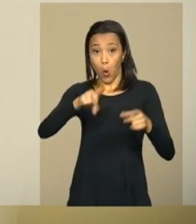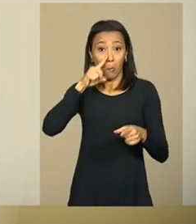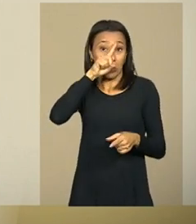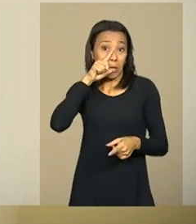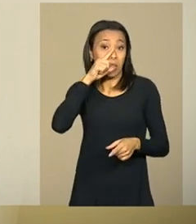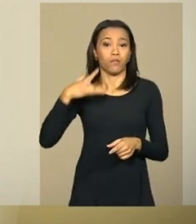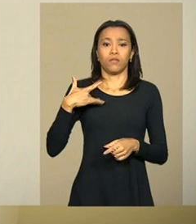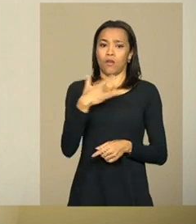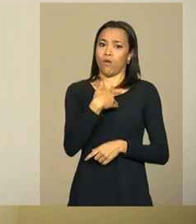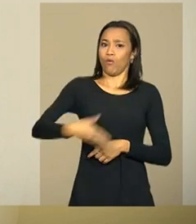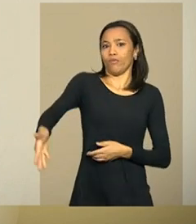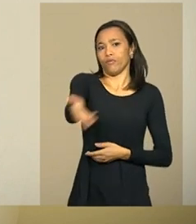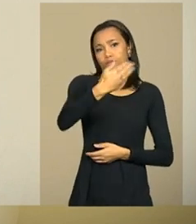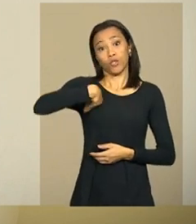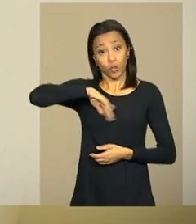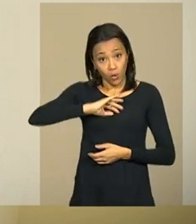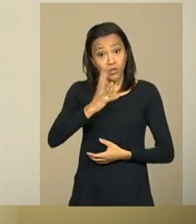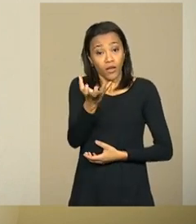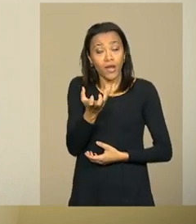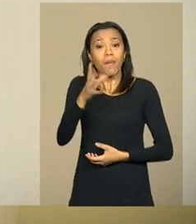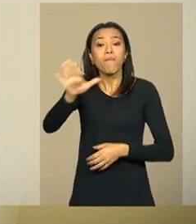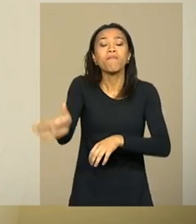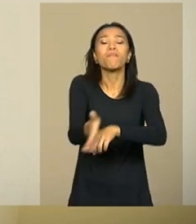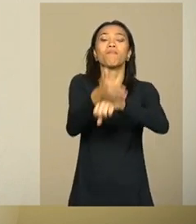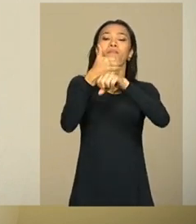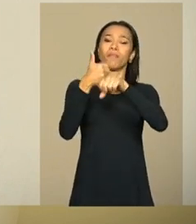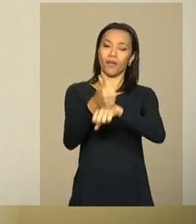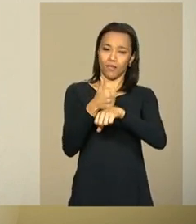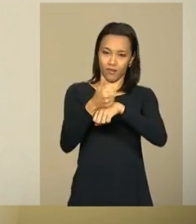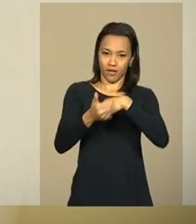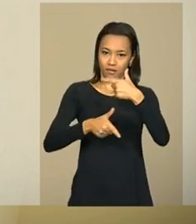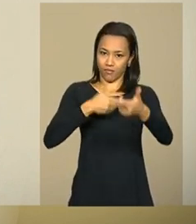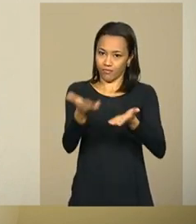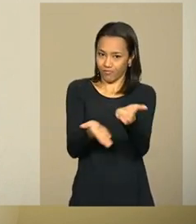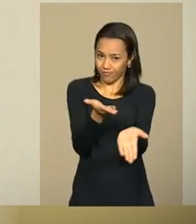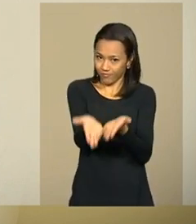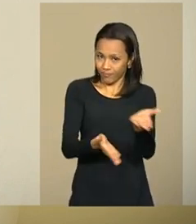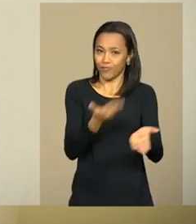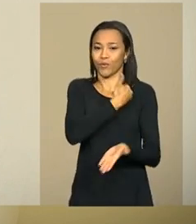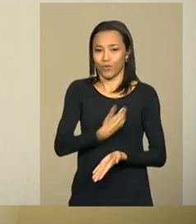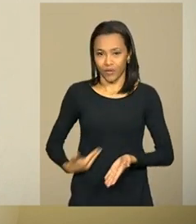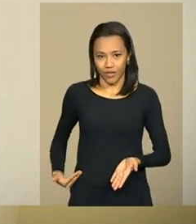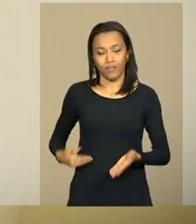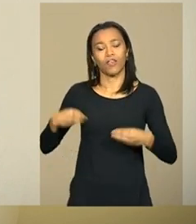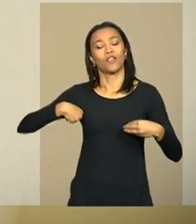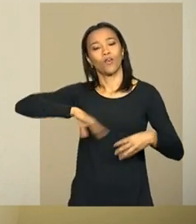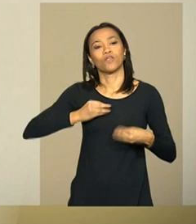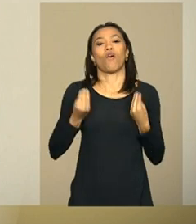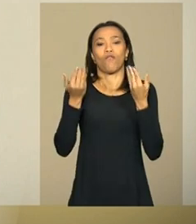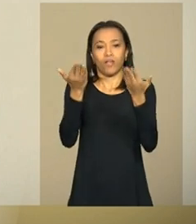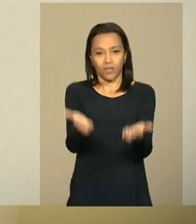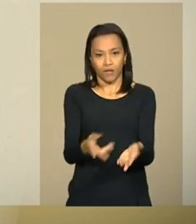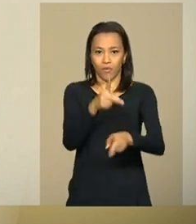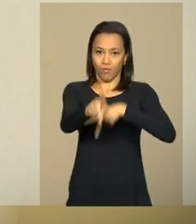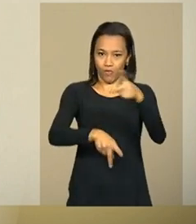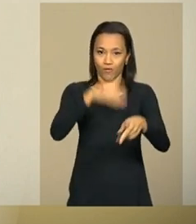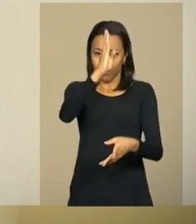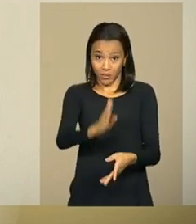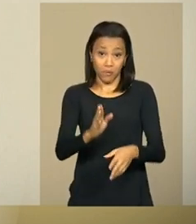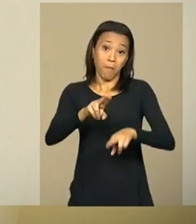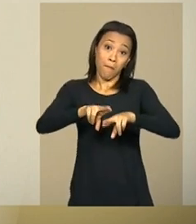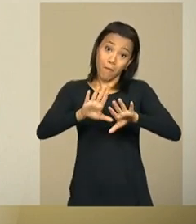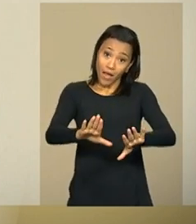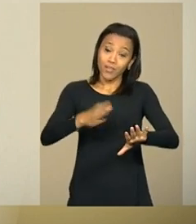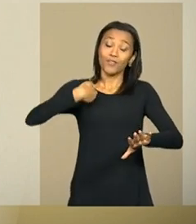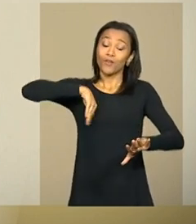população o que nós queremos Luciano é melhorar os serviços públicos que oferecemos à população brasileira para isso o